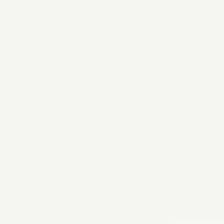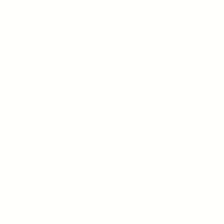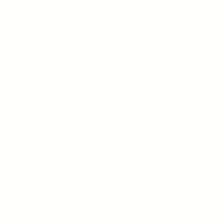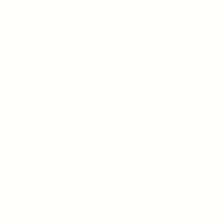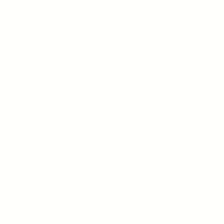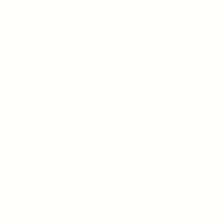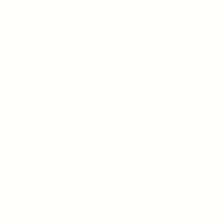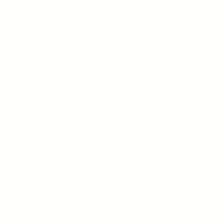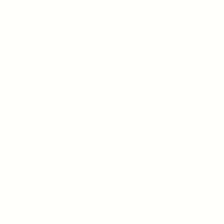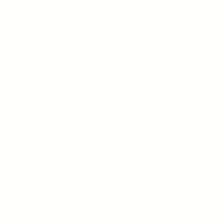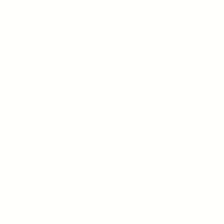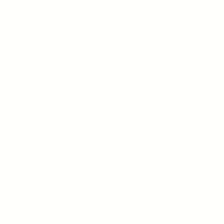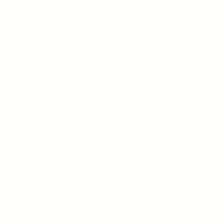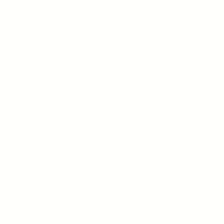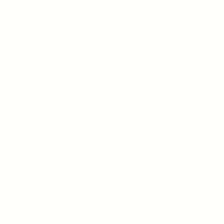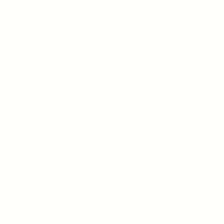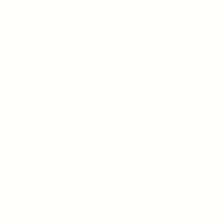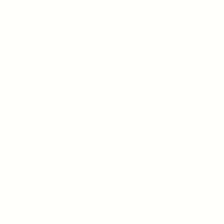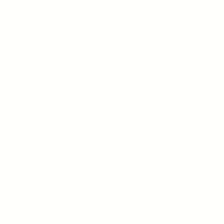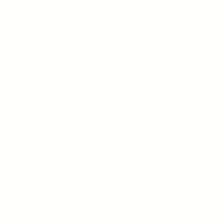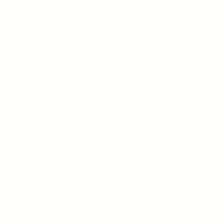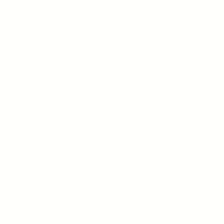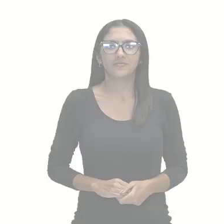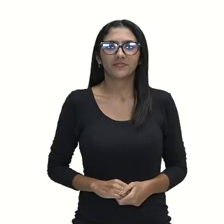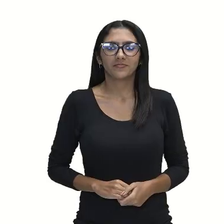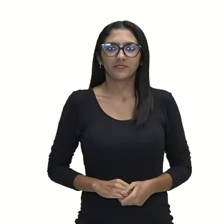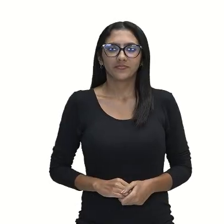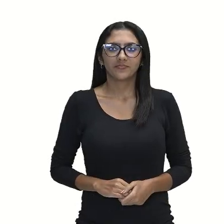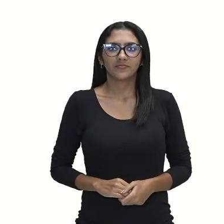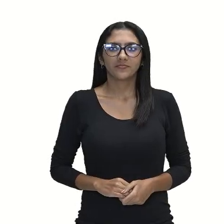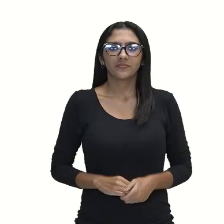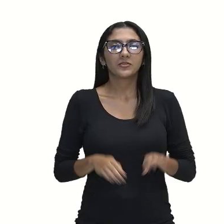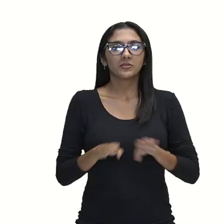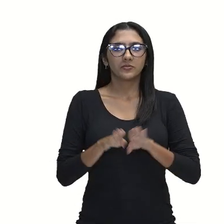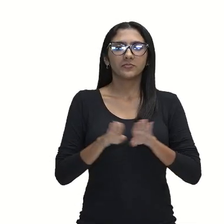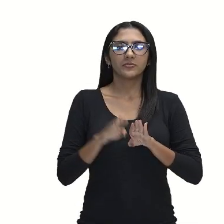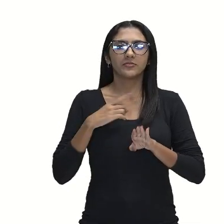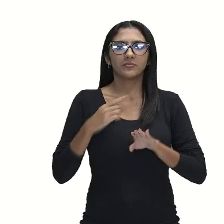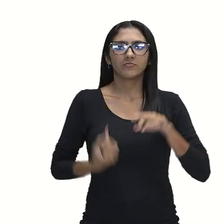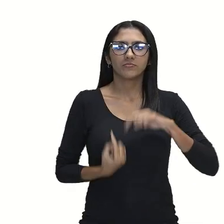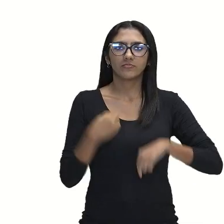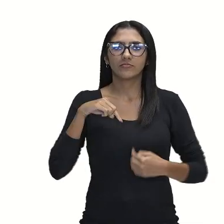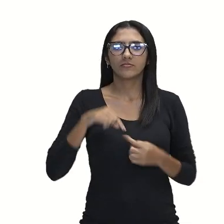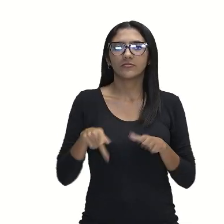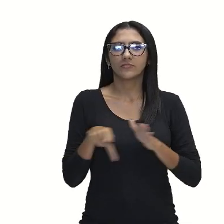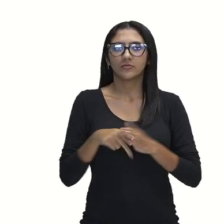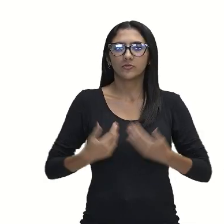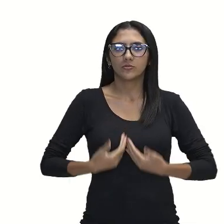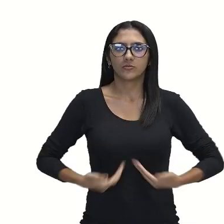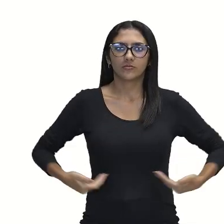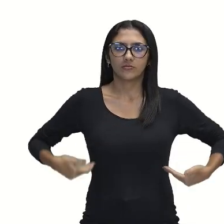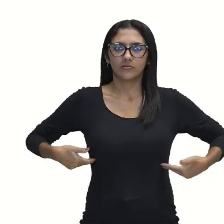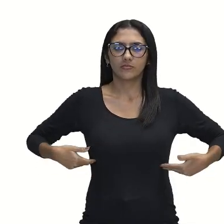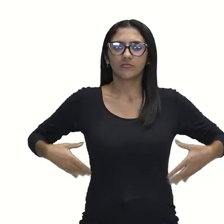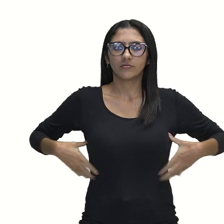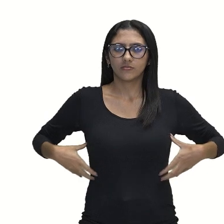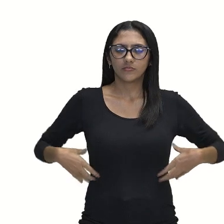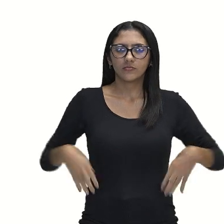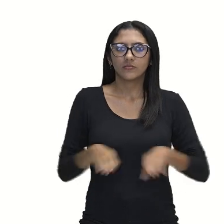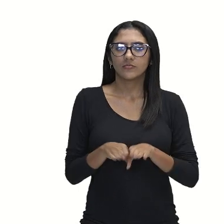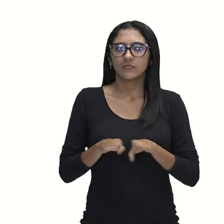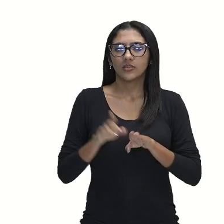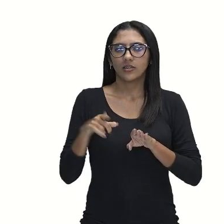de circulação sanguínea. Nós temos a circulação pulmonar, como eu falei, que é a pequena circulação,